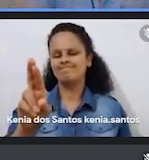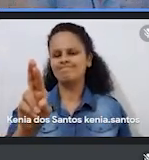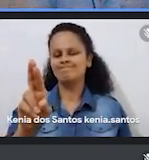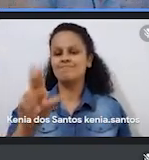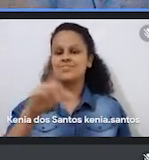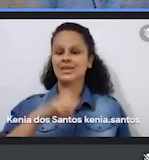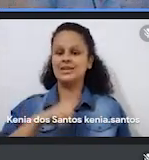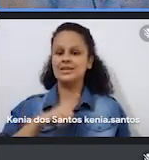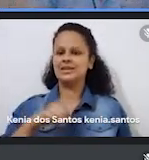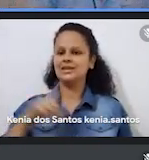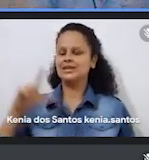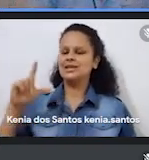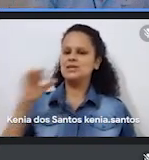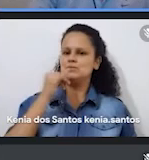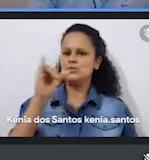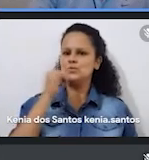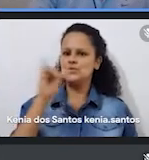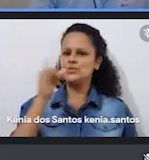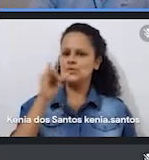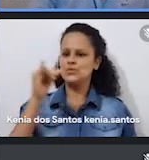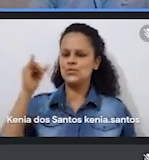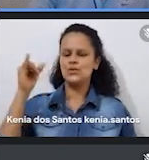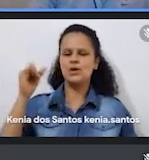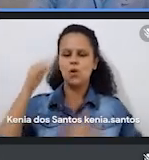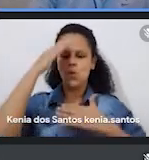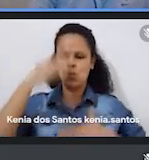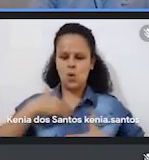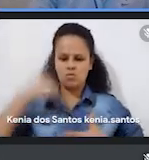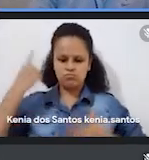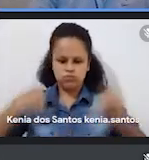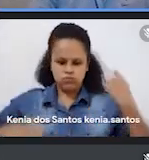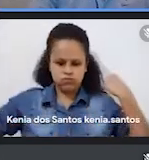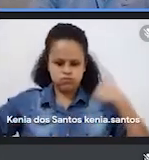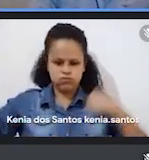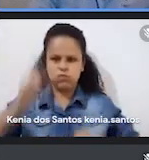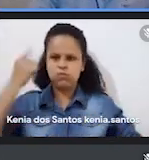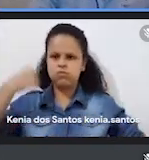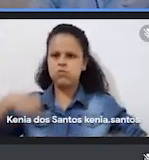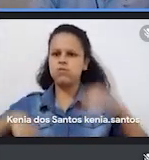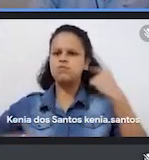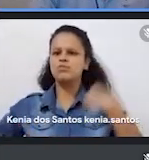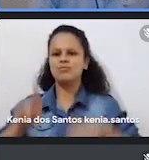uma corrente elétrica ali pelo corpo humano.